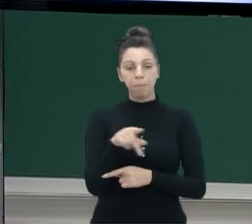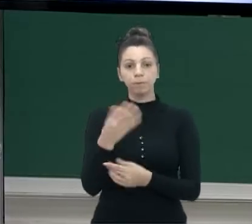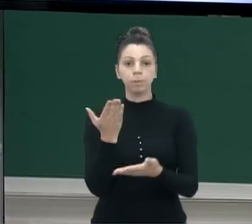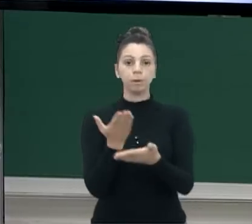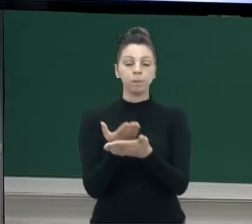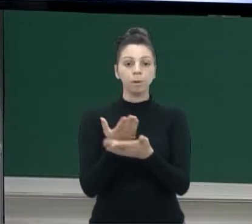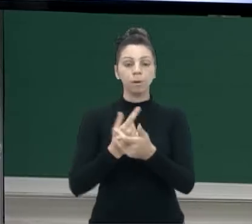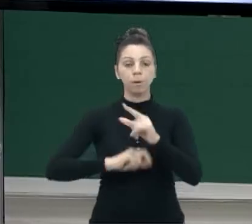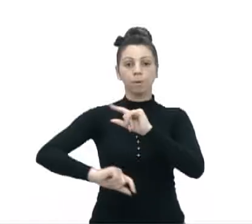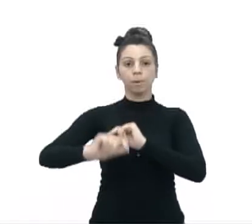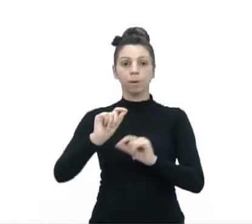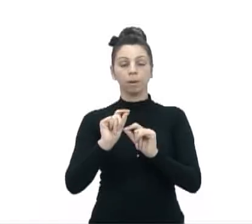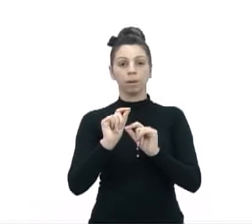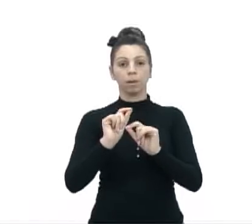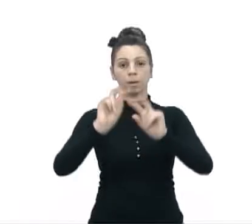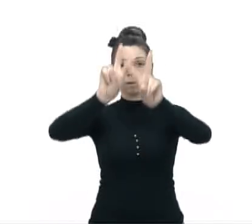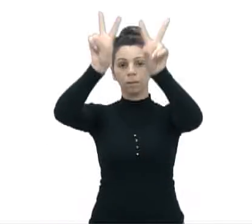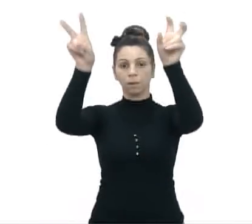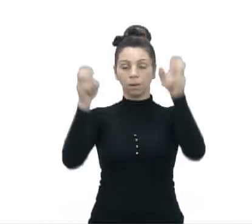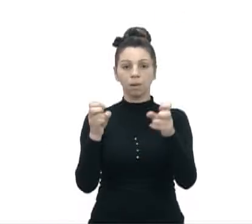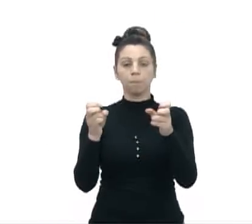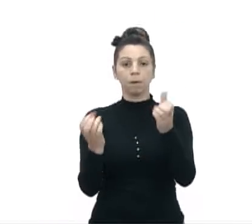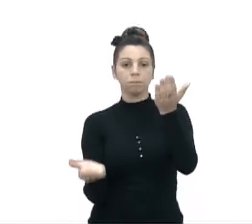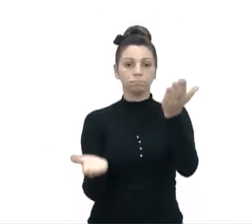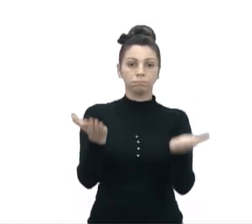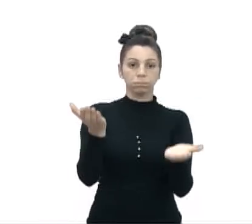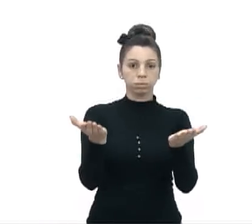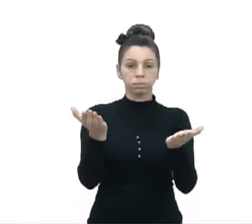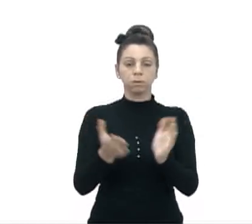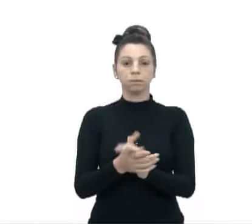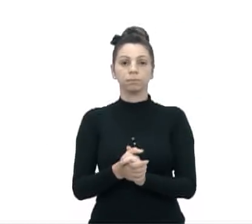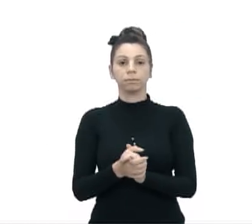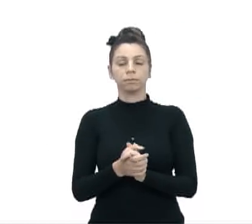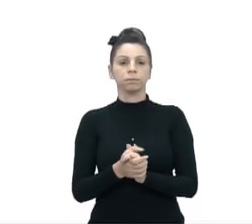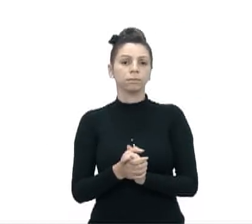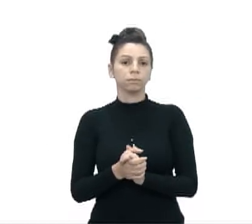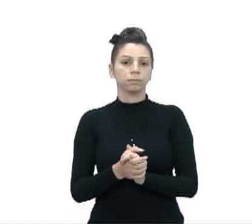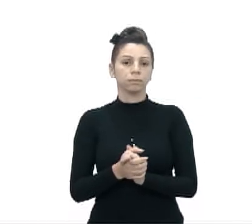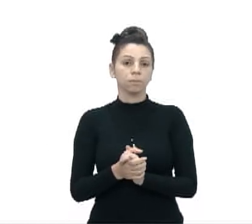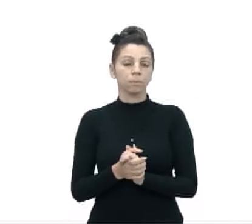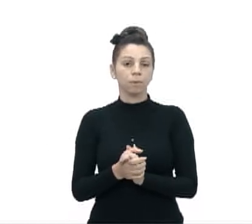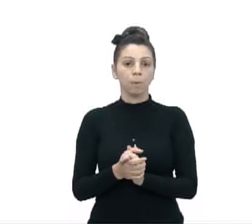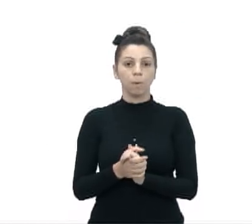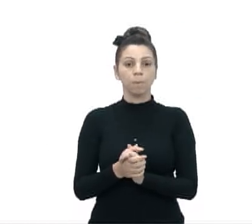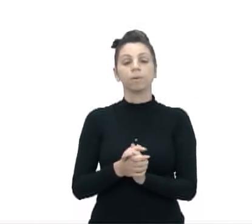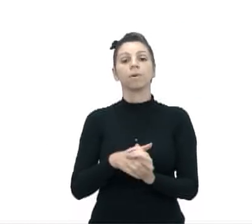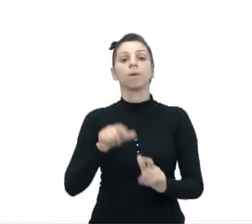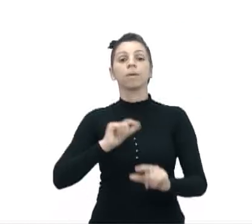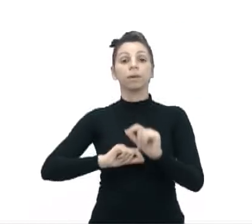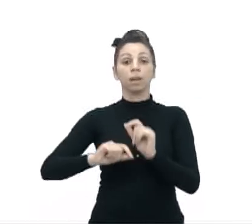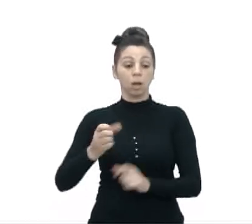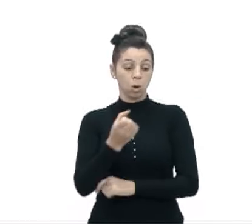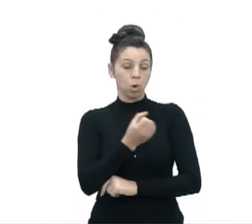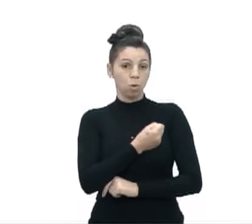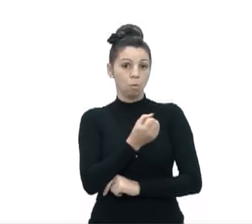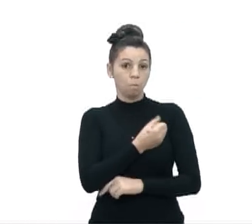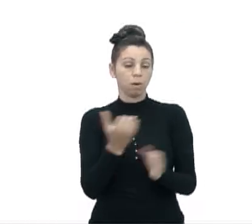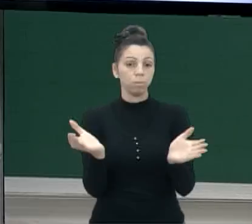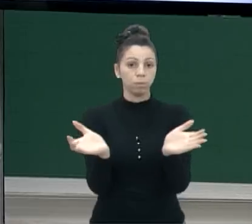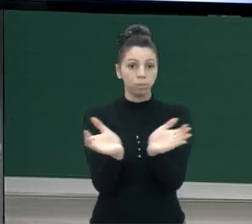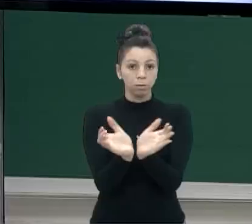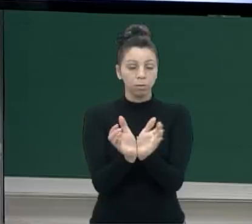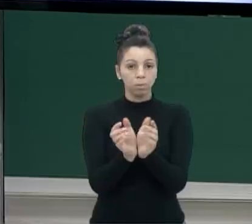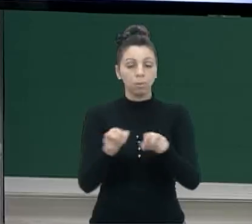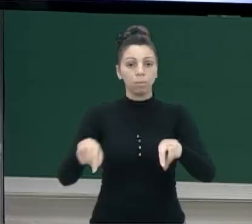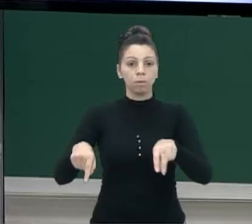de hoje a gente vai tratar sobre equivalência. A gente está no mundo dos números naturais, no conjunto dos números